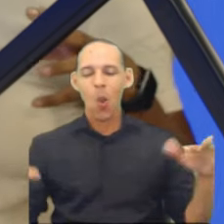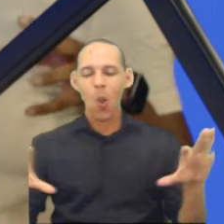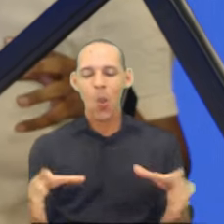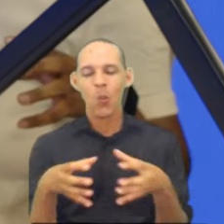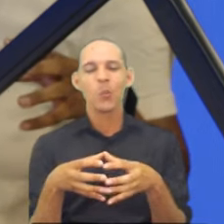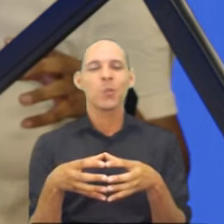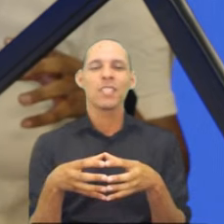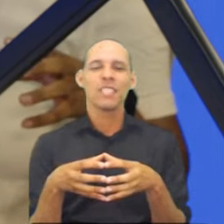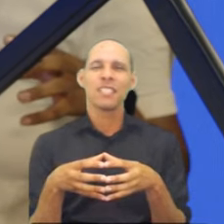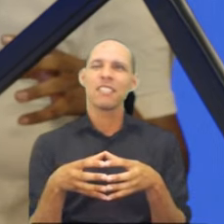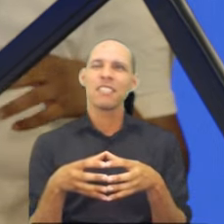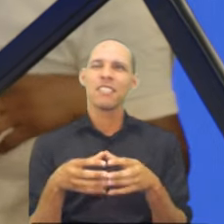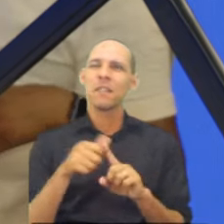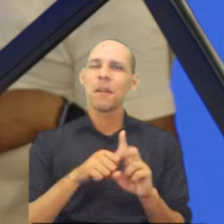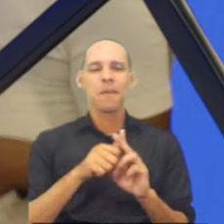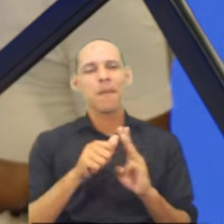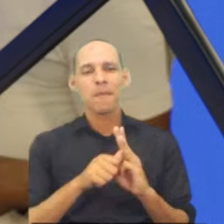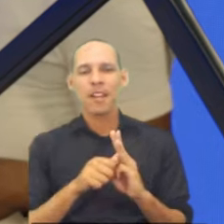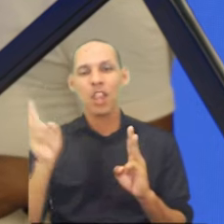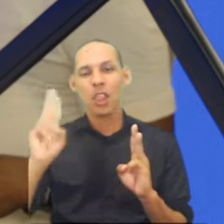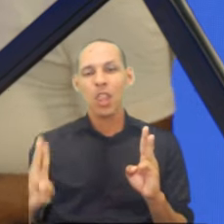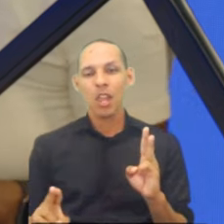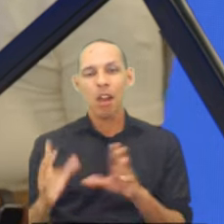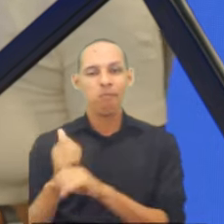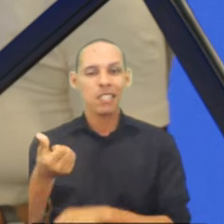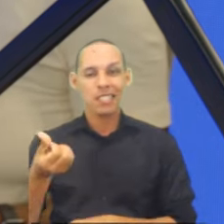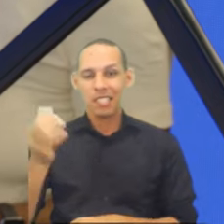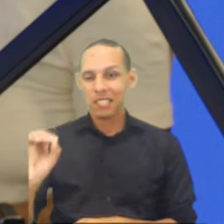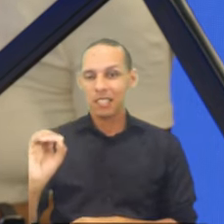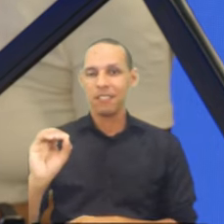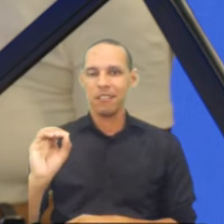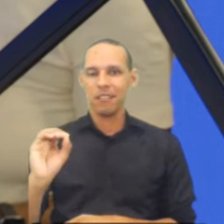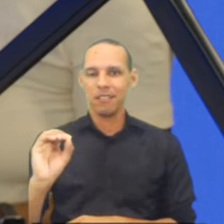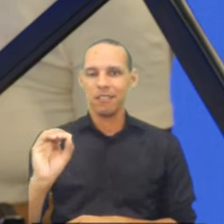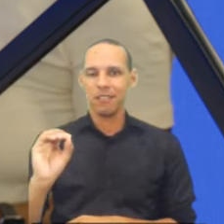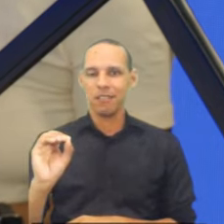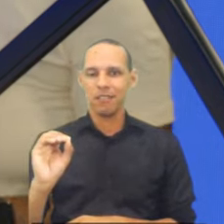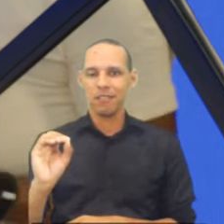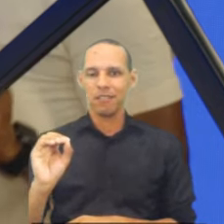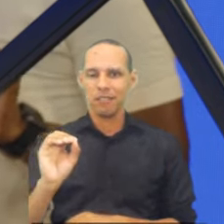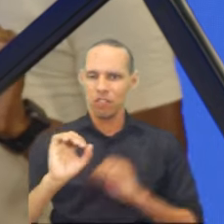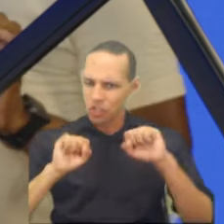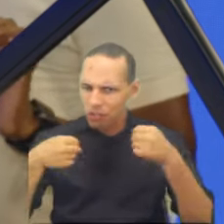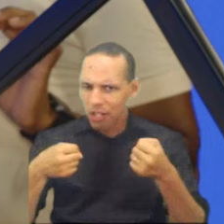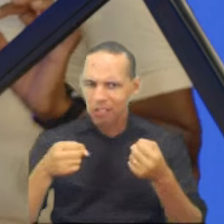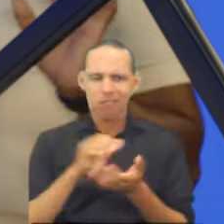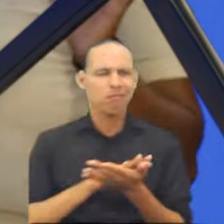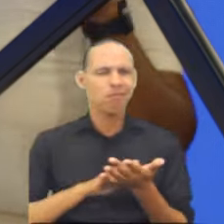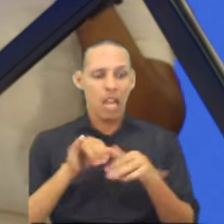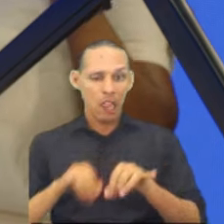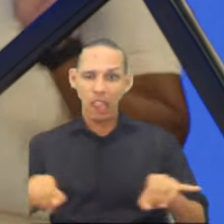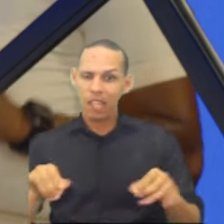gente juntou em 3S meses 60 nomes isso sem fazer